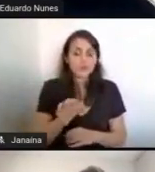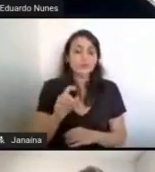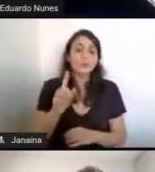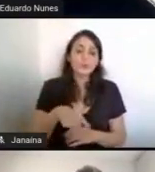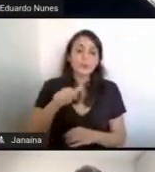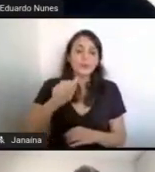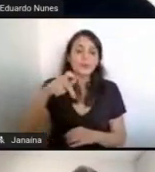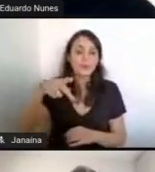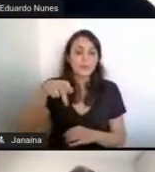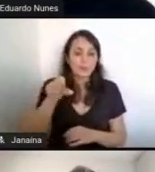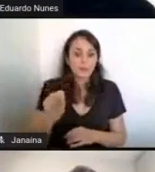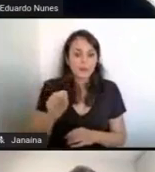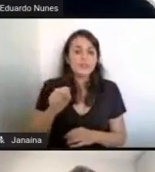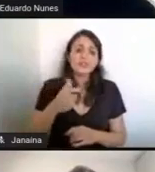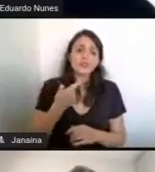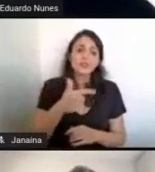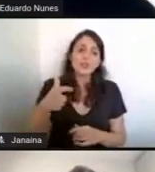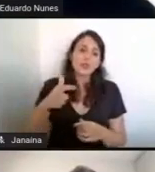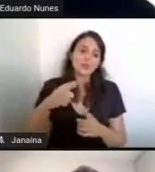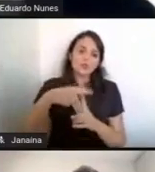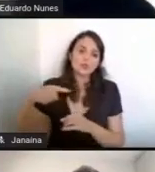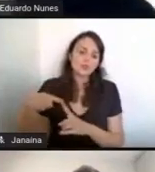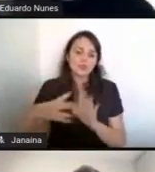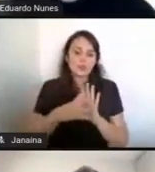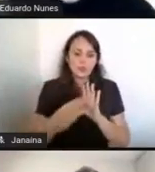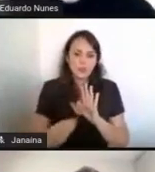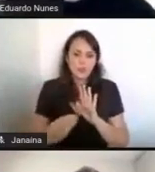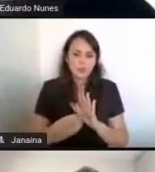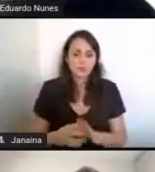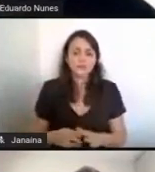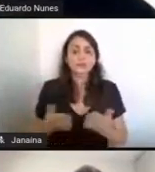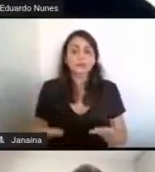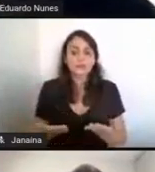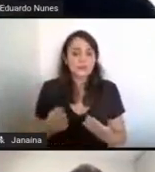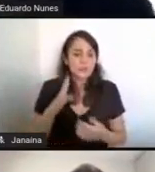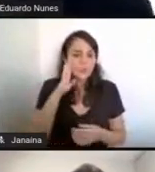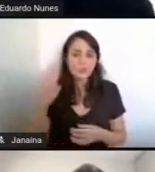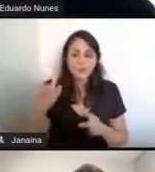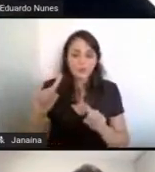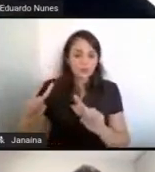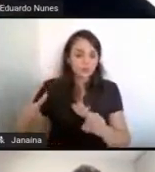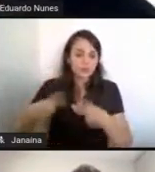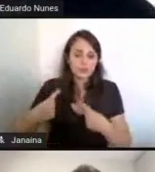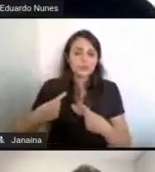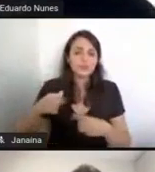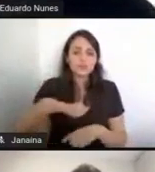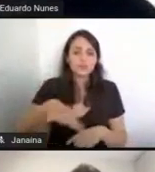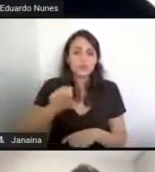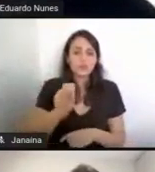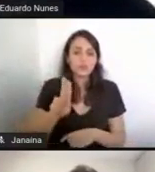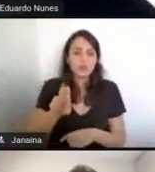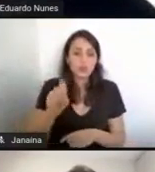modelos alternativos. Pode passar. Bom, então, o principal desafio histórico que a gente tem no SUS é o desafio do